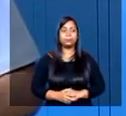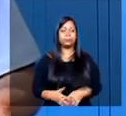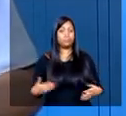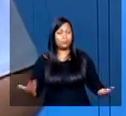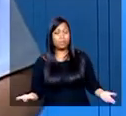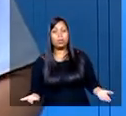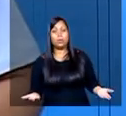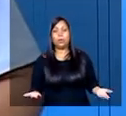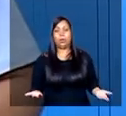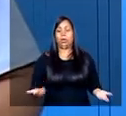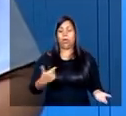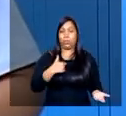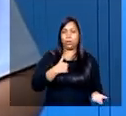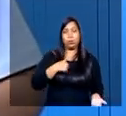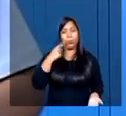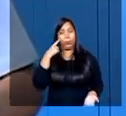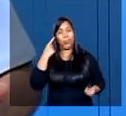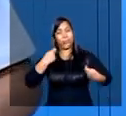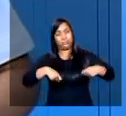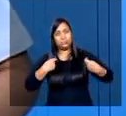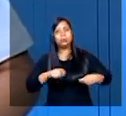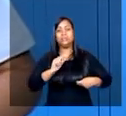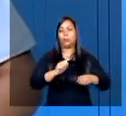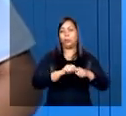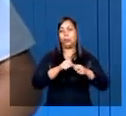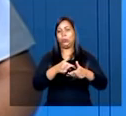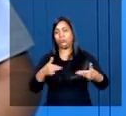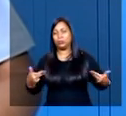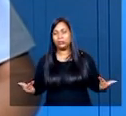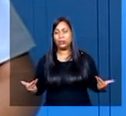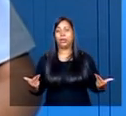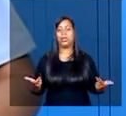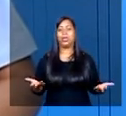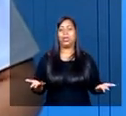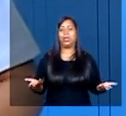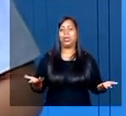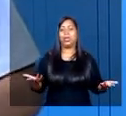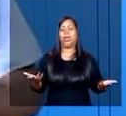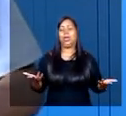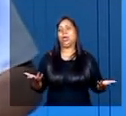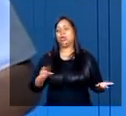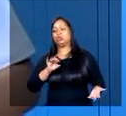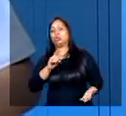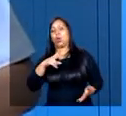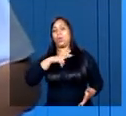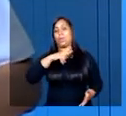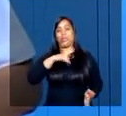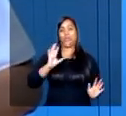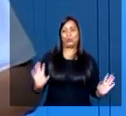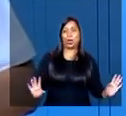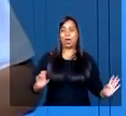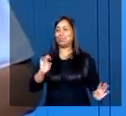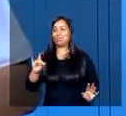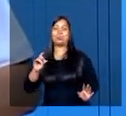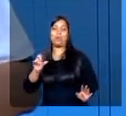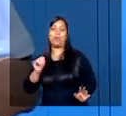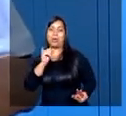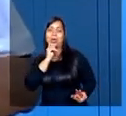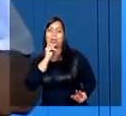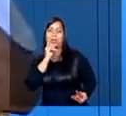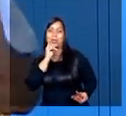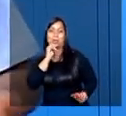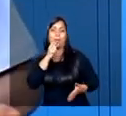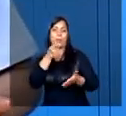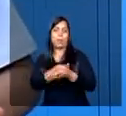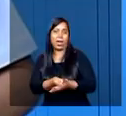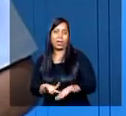Eu acho que a gente precisa de fazer alguma coisa, sem ser só no particular ou só com convênio,